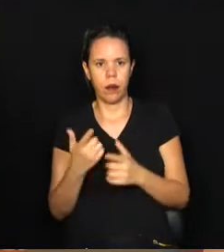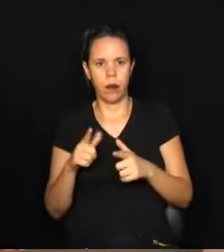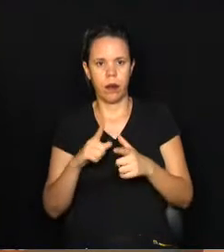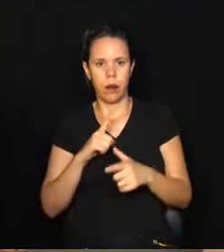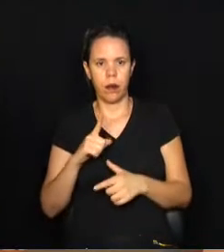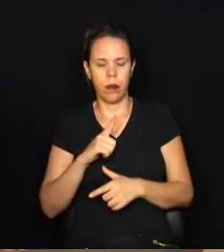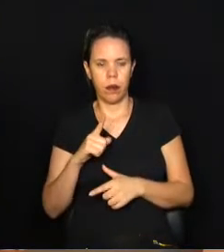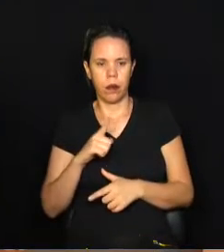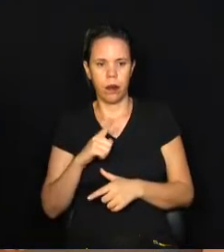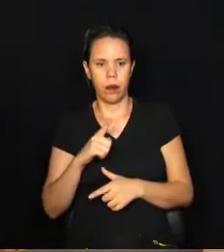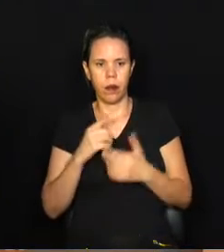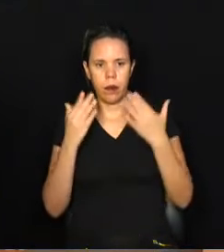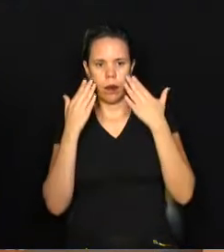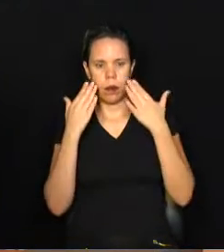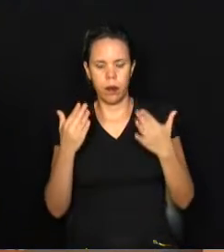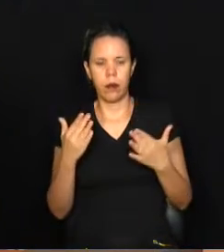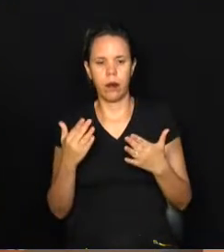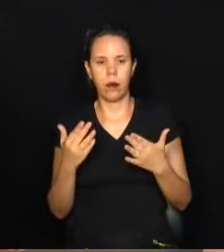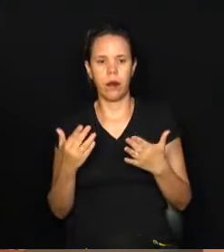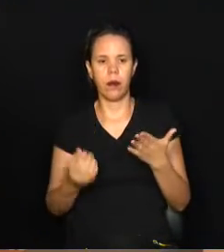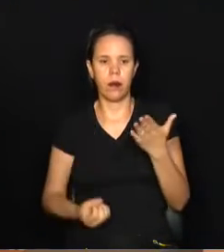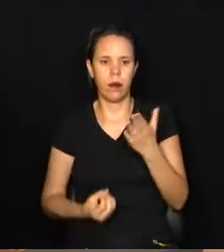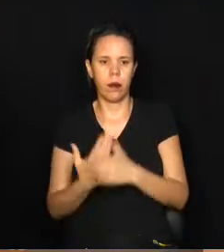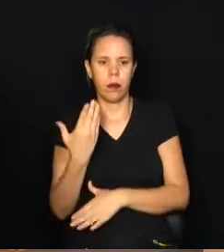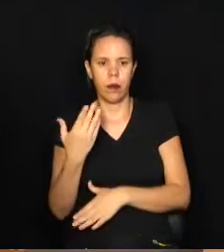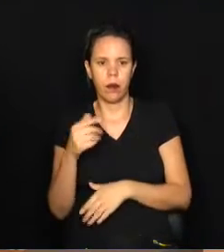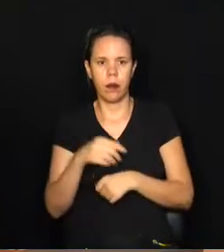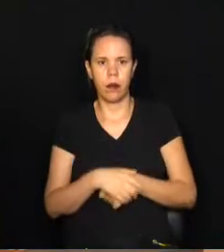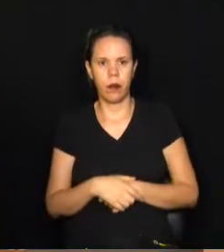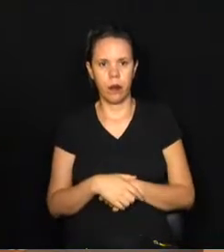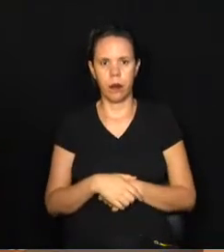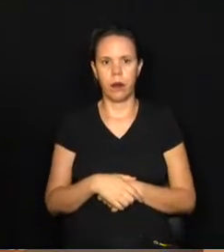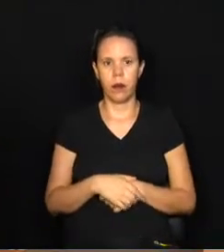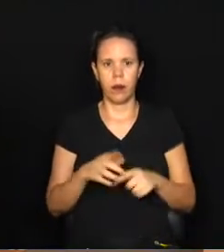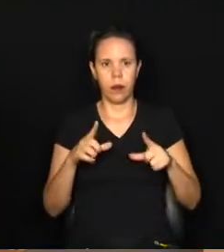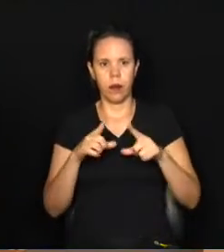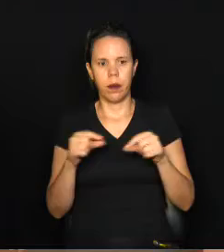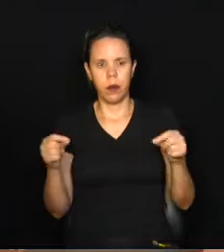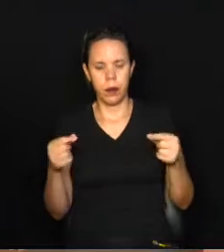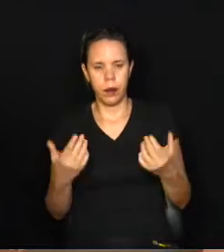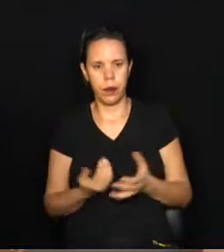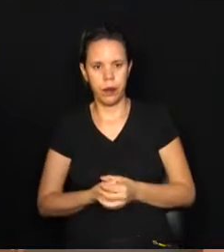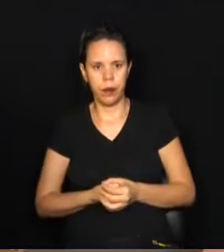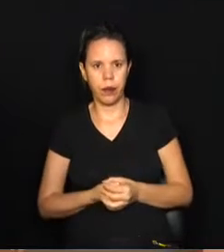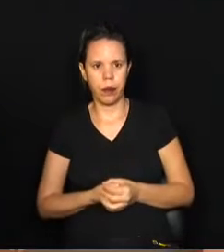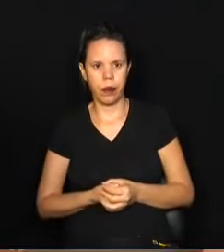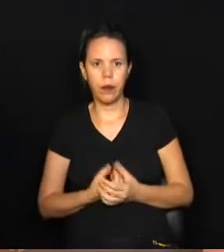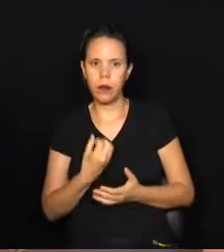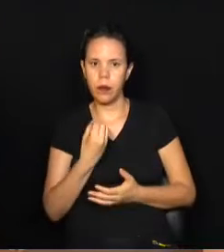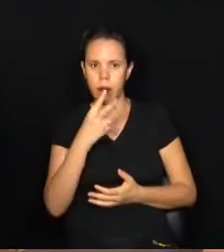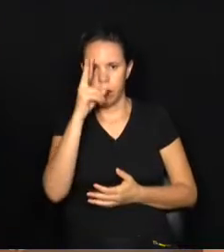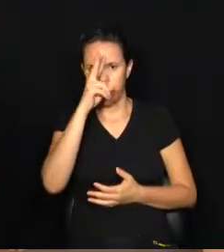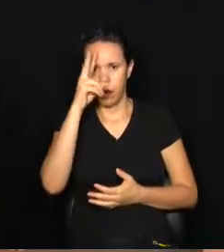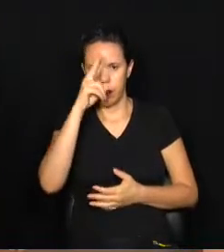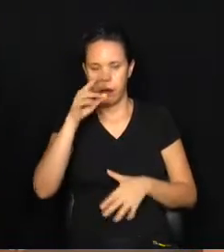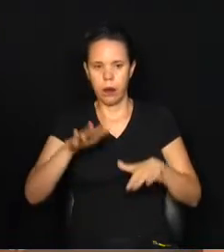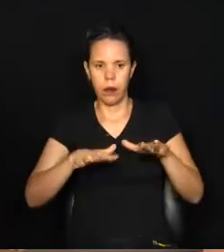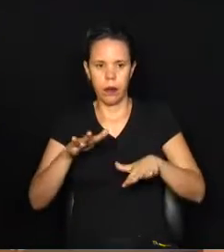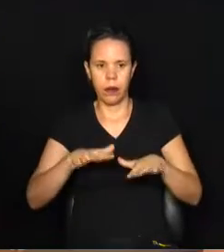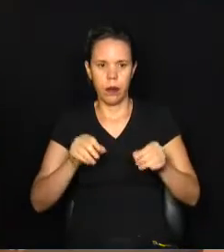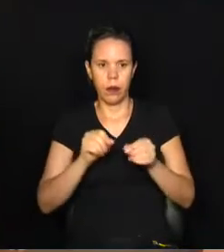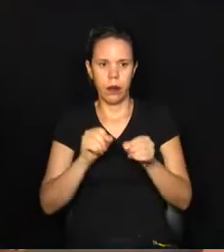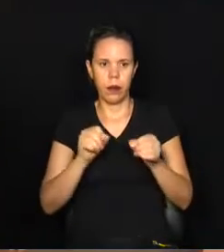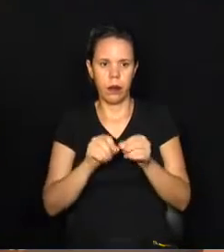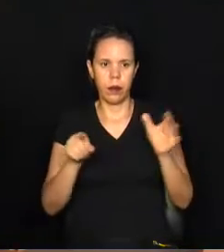até uma frente parlamentar criada em Brasília, né? É bom lembrar que, às vezes, eles fazem